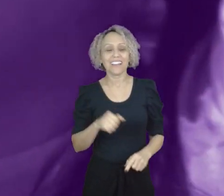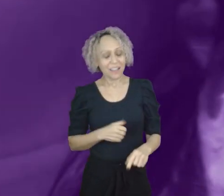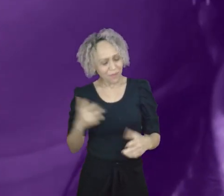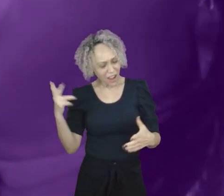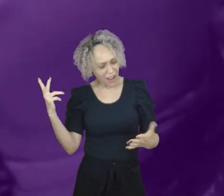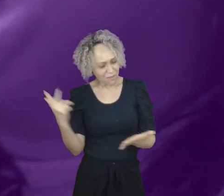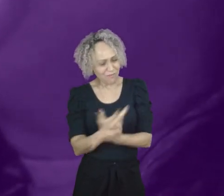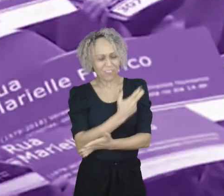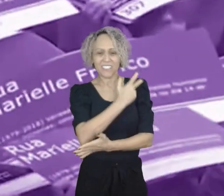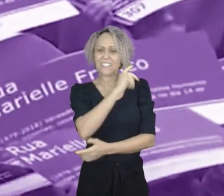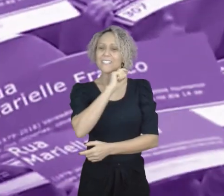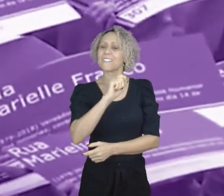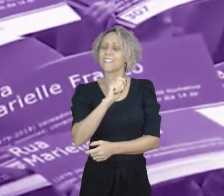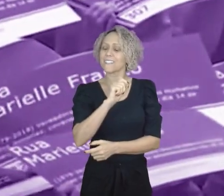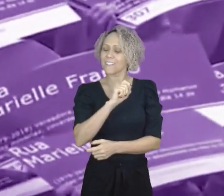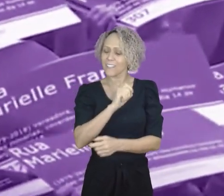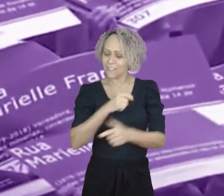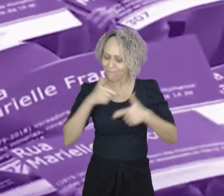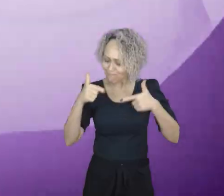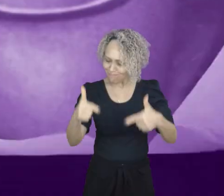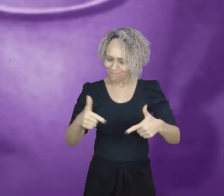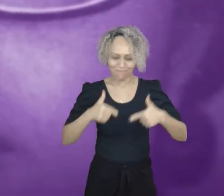fazer acontecer.